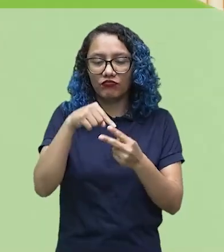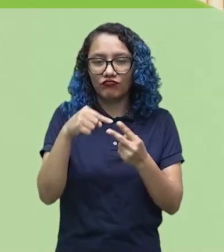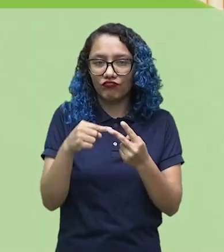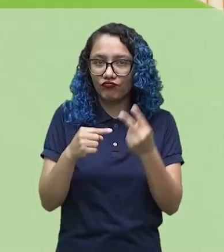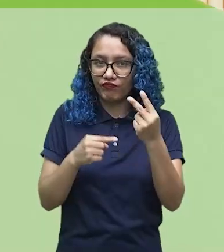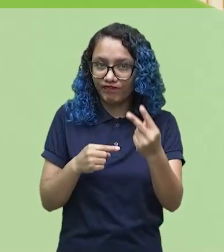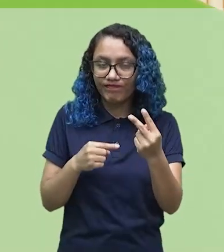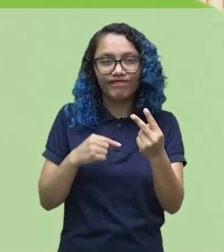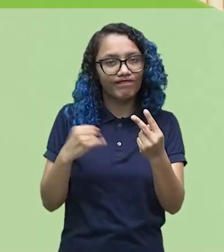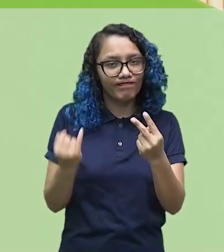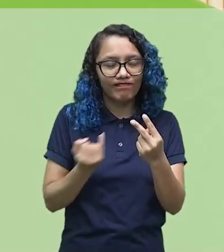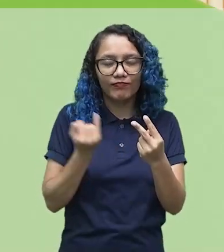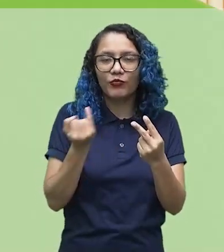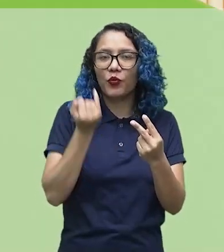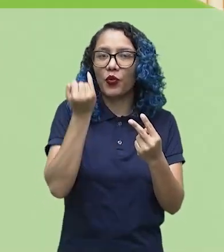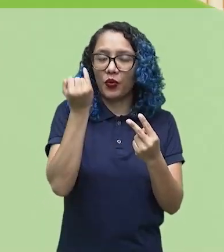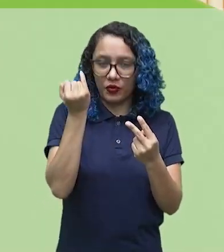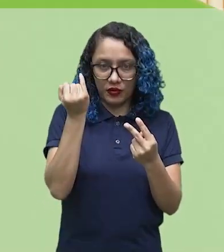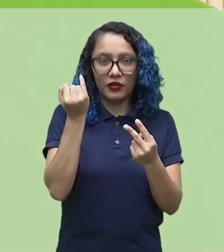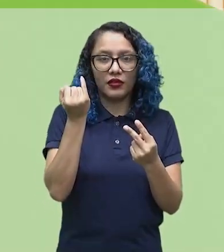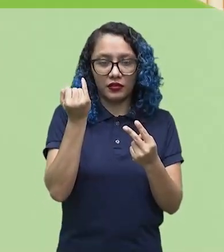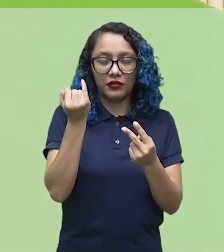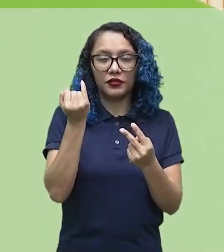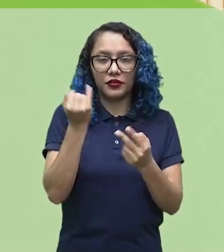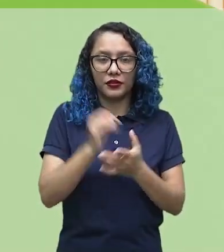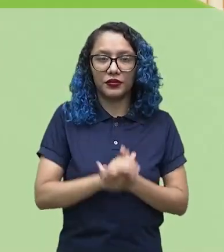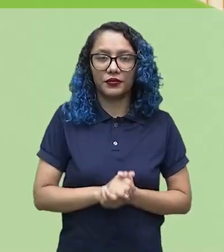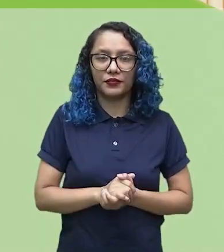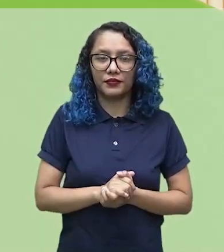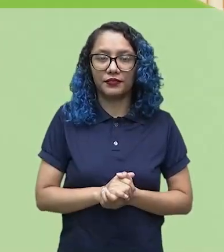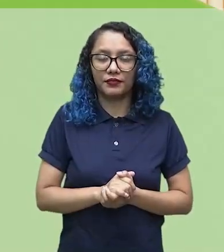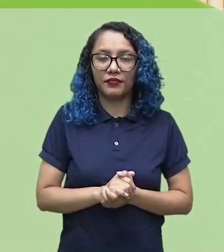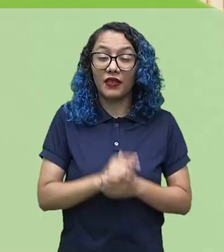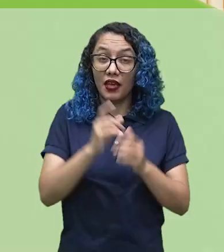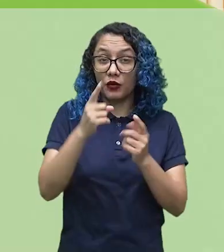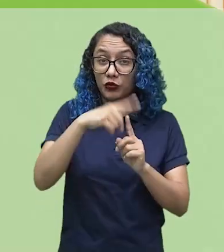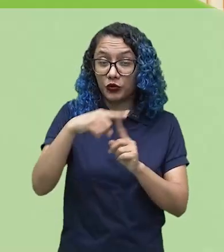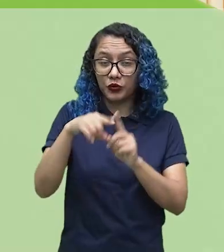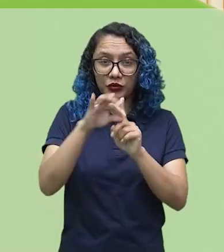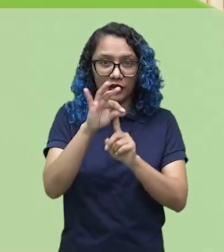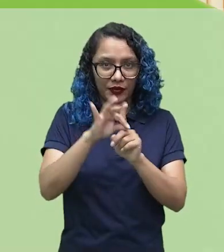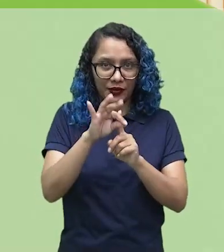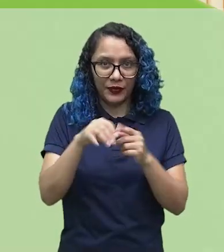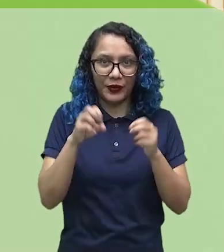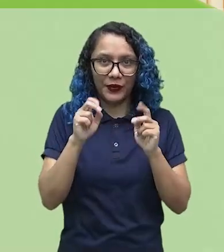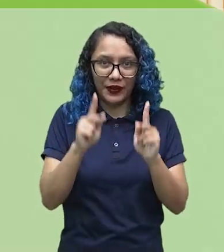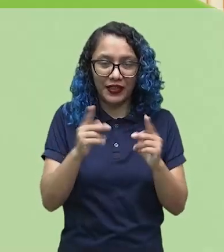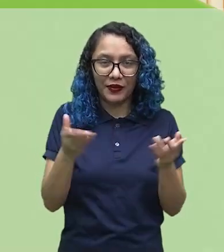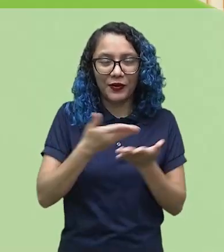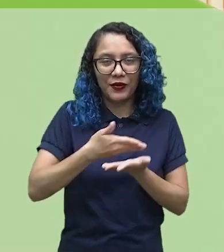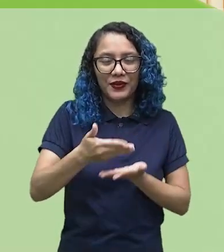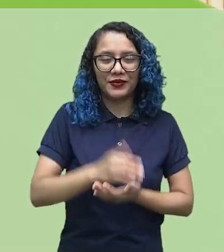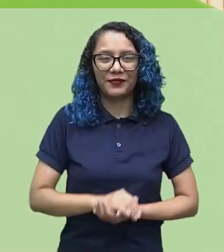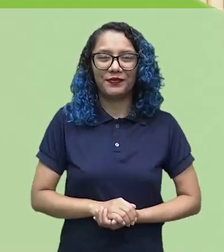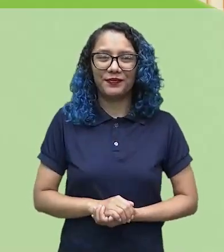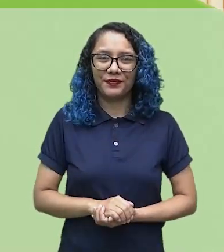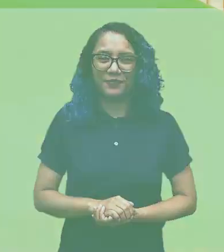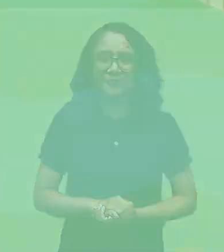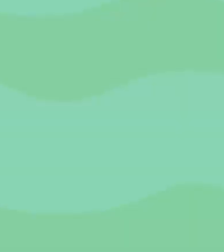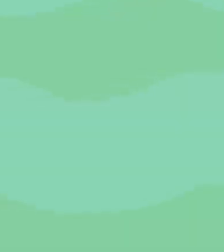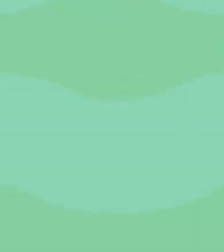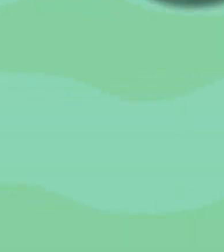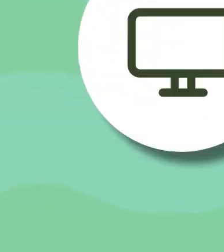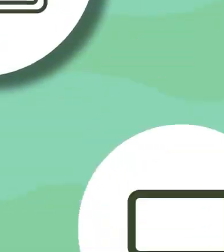dois pontos aí que são tão importantes para, né, essas escalas de temperatura, tá bom? Então, vamos à aula.